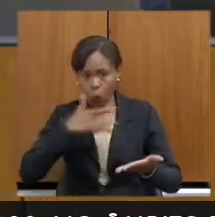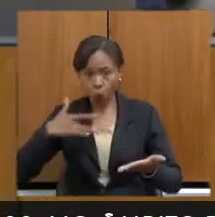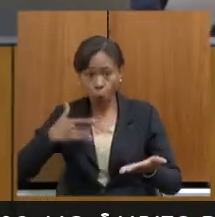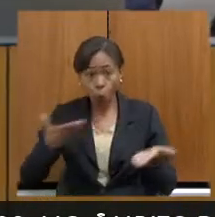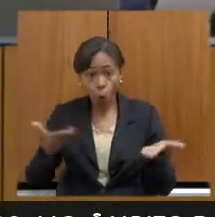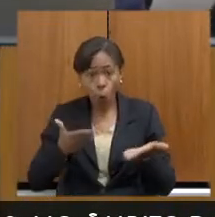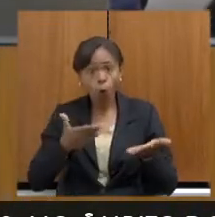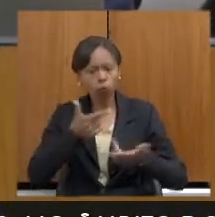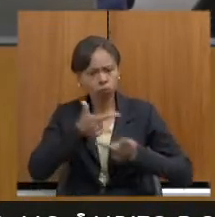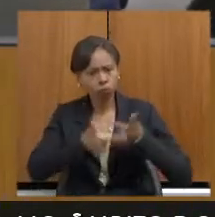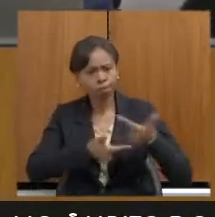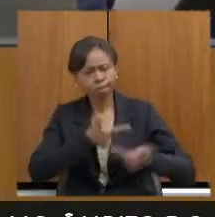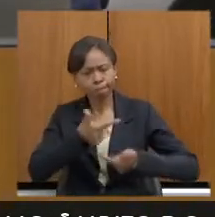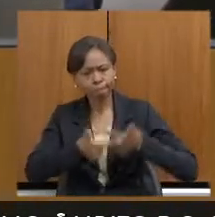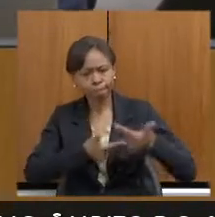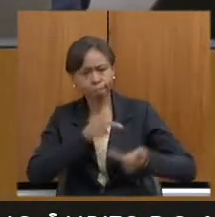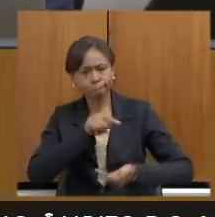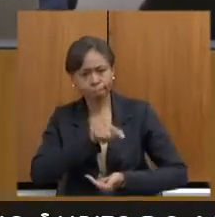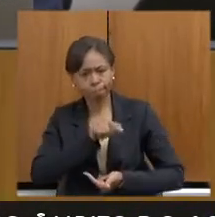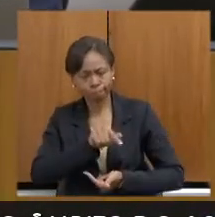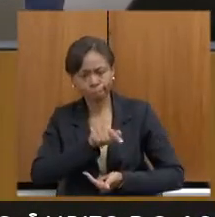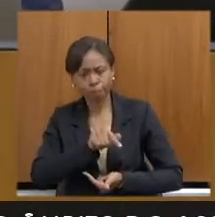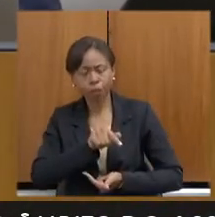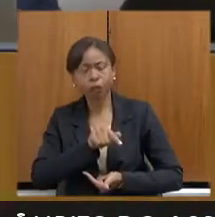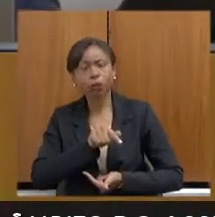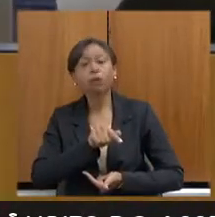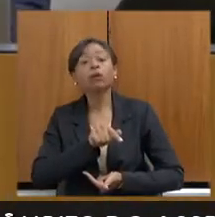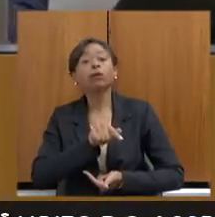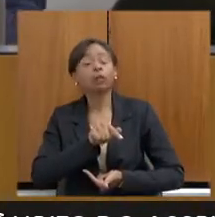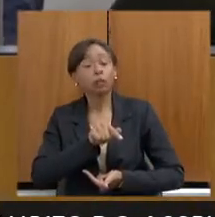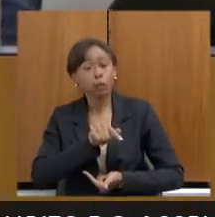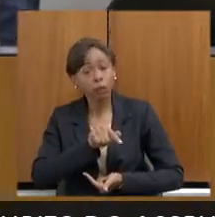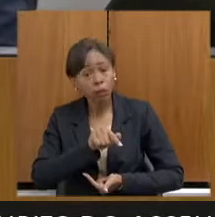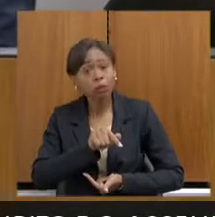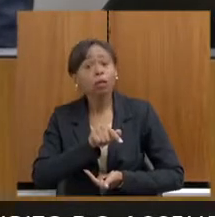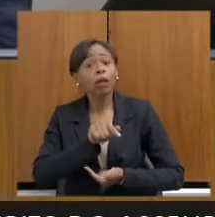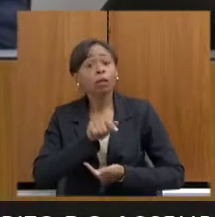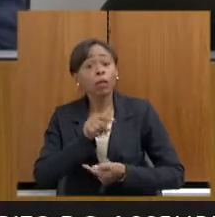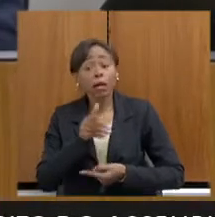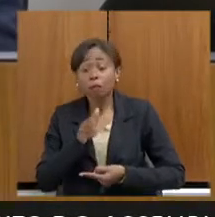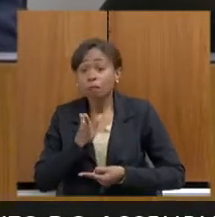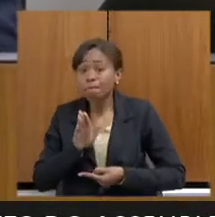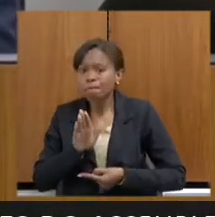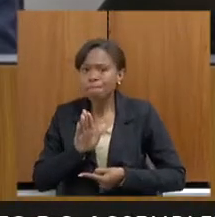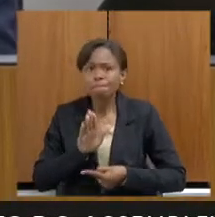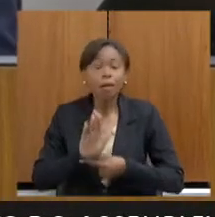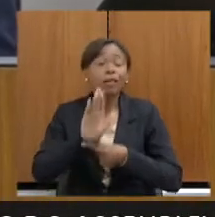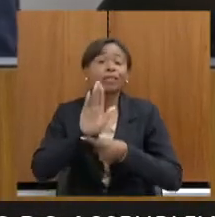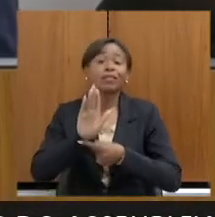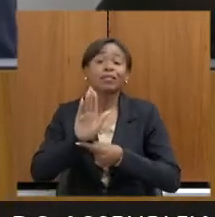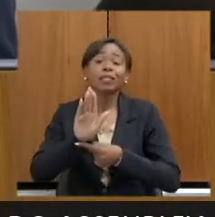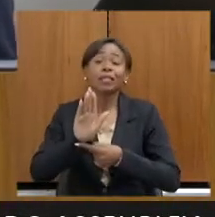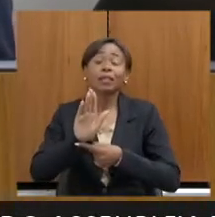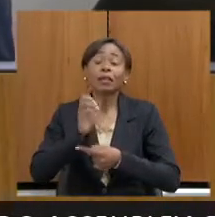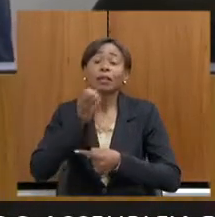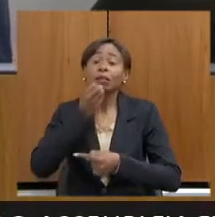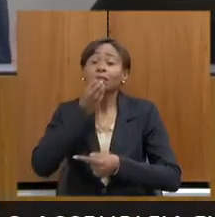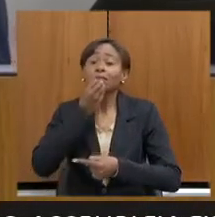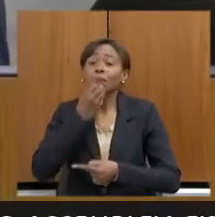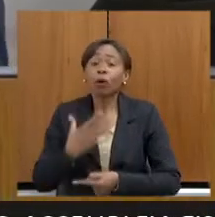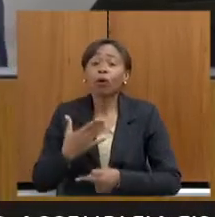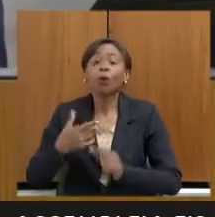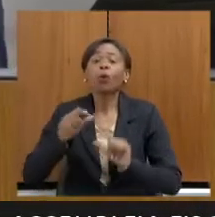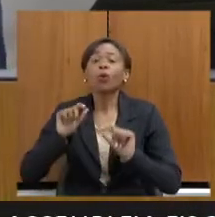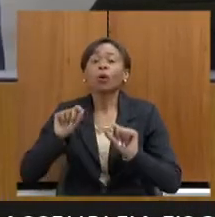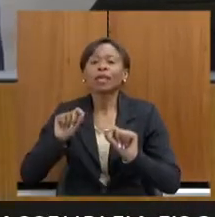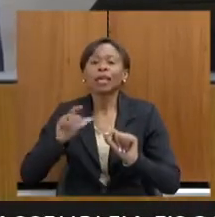é isso vem e a preencher toda expectativa principalmente dos deputados e